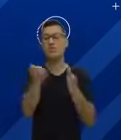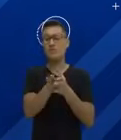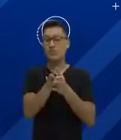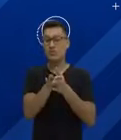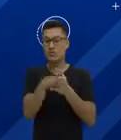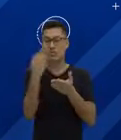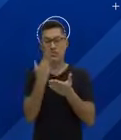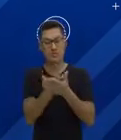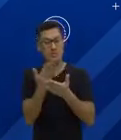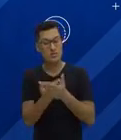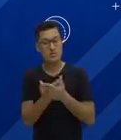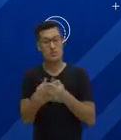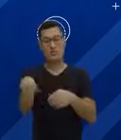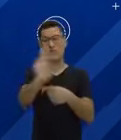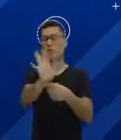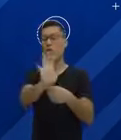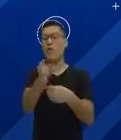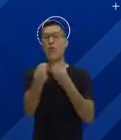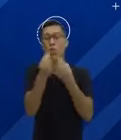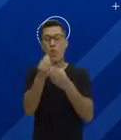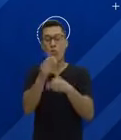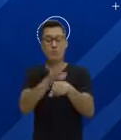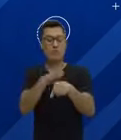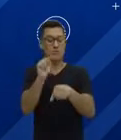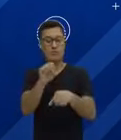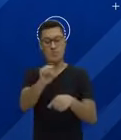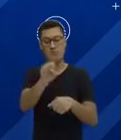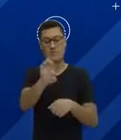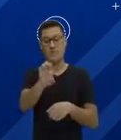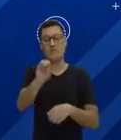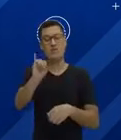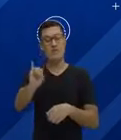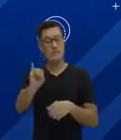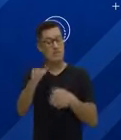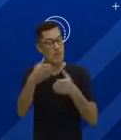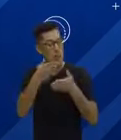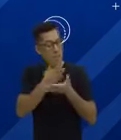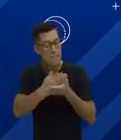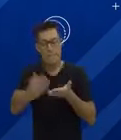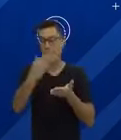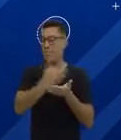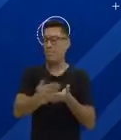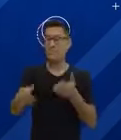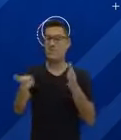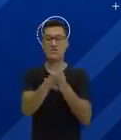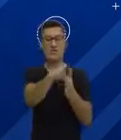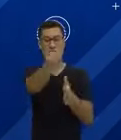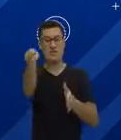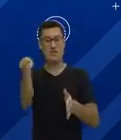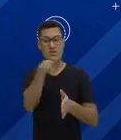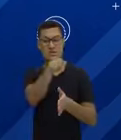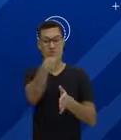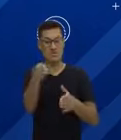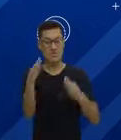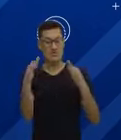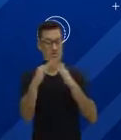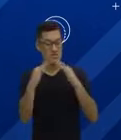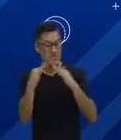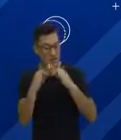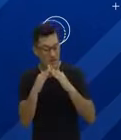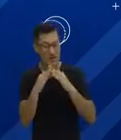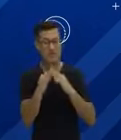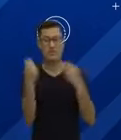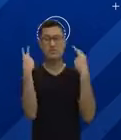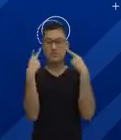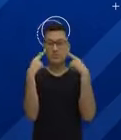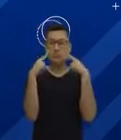de mídias, como é que eu chamo? O SEI vai passar esse conhecimento, vai fazer chegar até vocês e vocês estejam em casa e